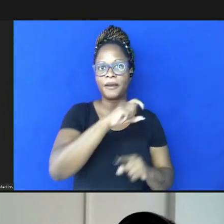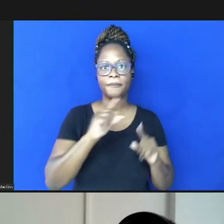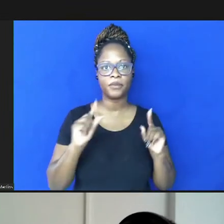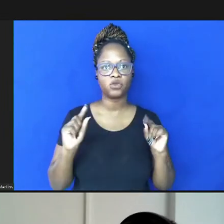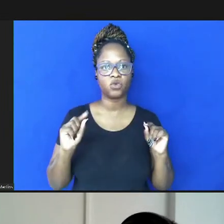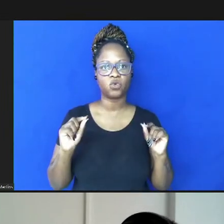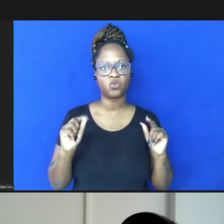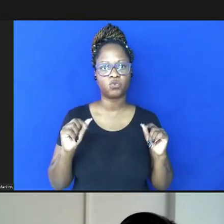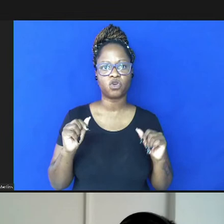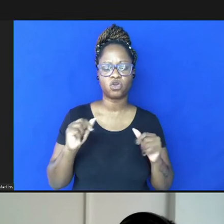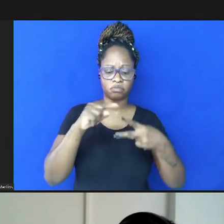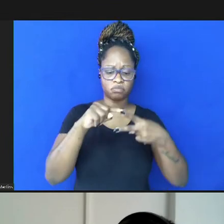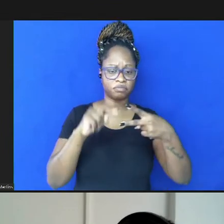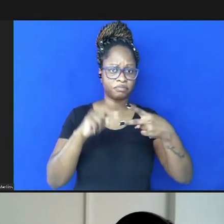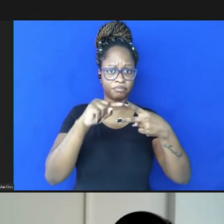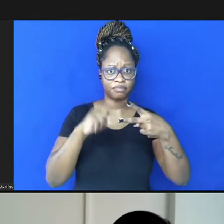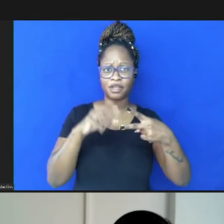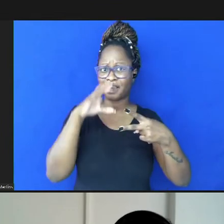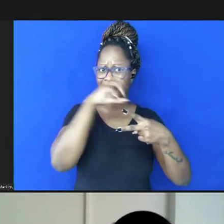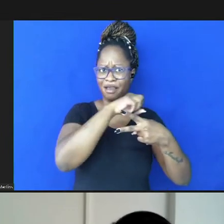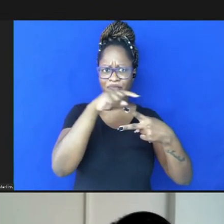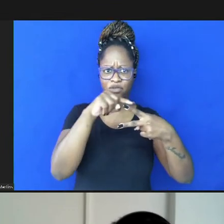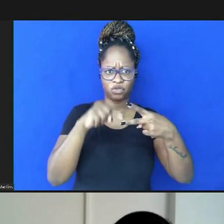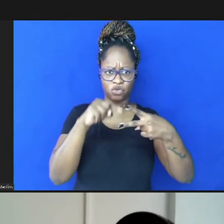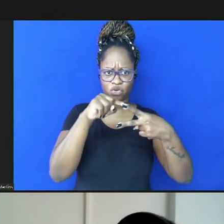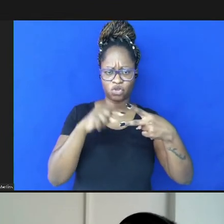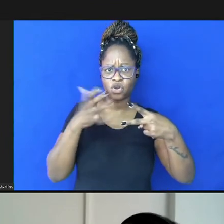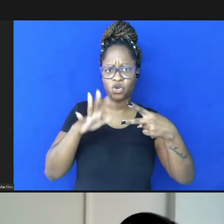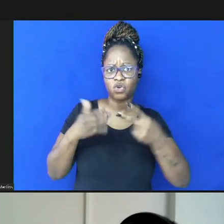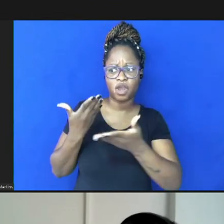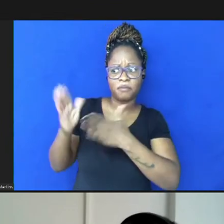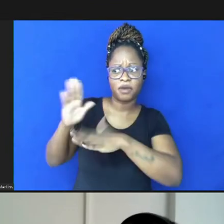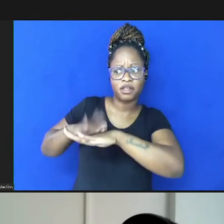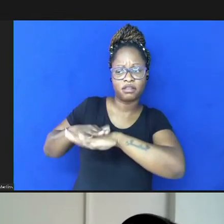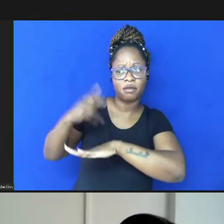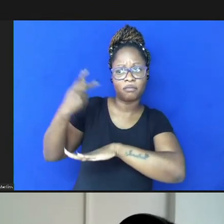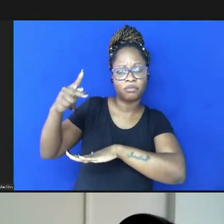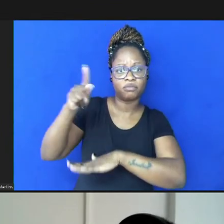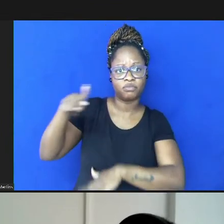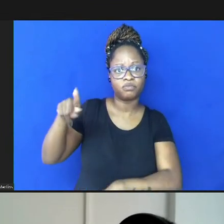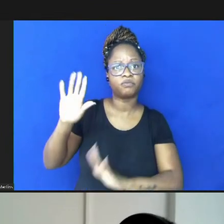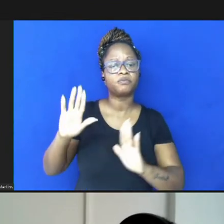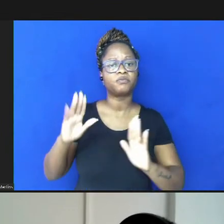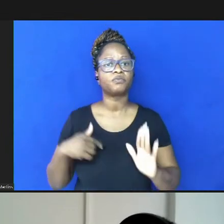dois pontos que eu queria falar muito rapidamente, que eu não quero tomar o tempo, mas uma questão,